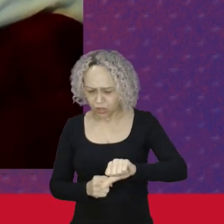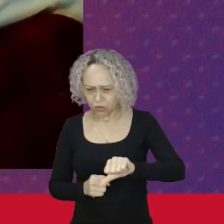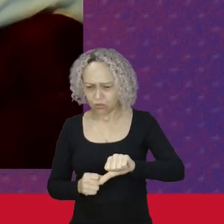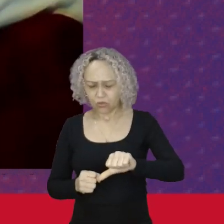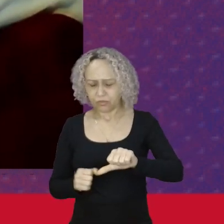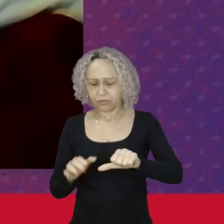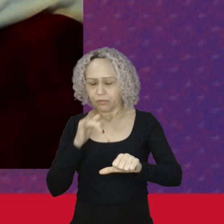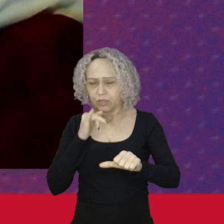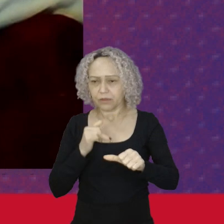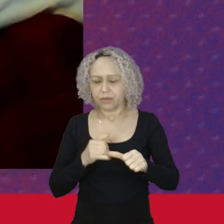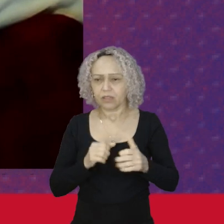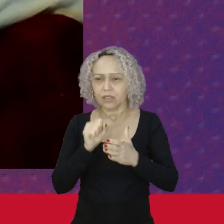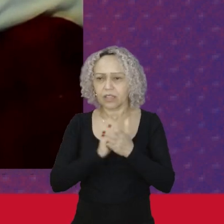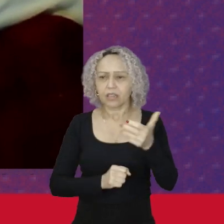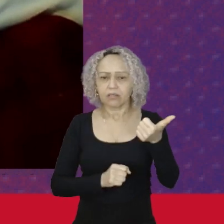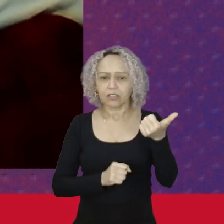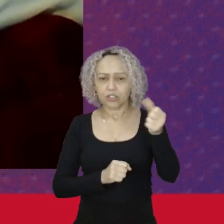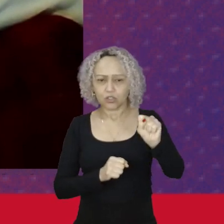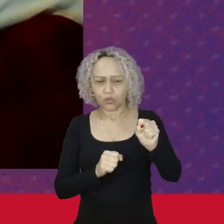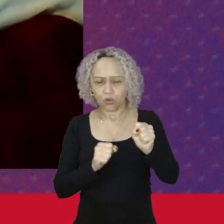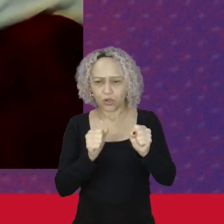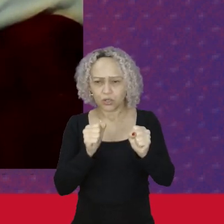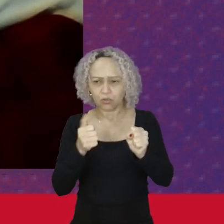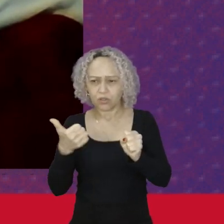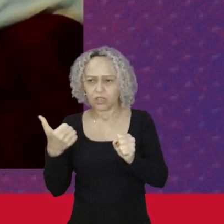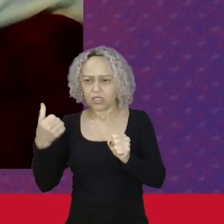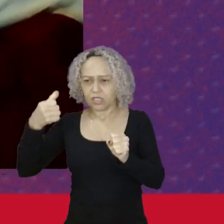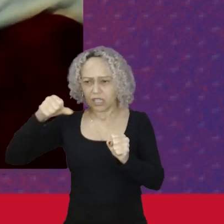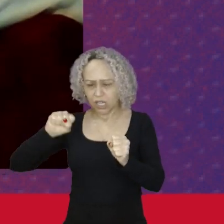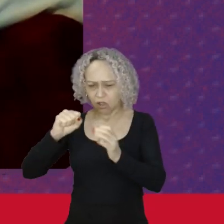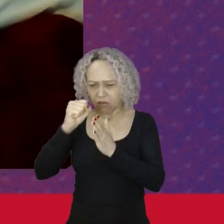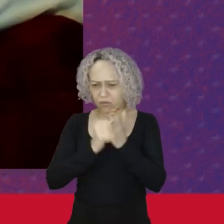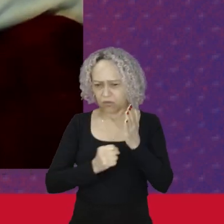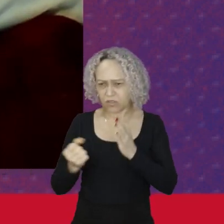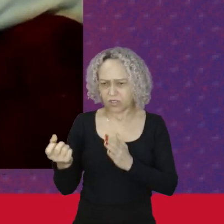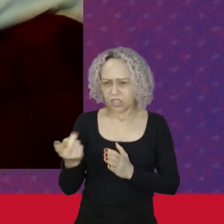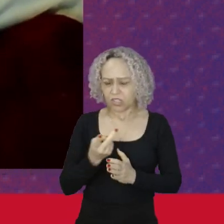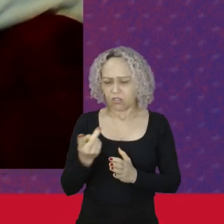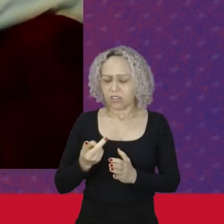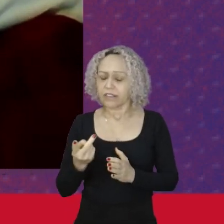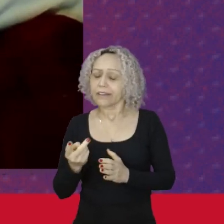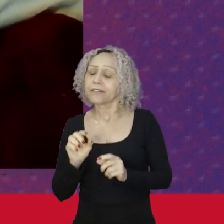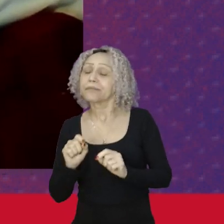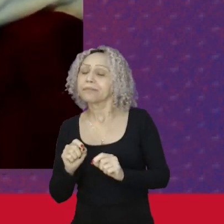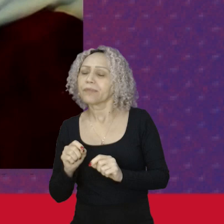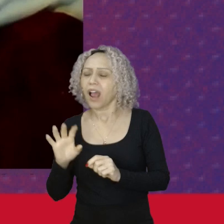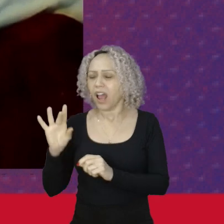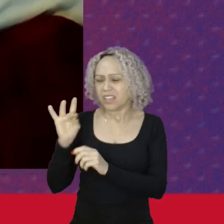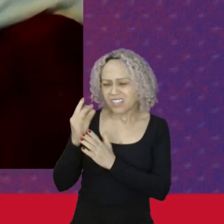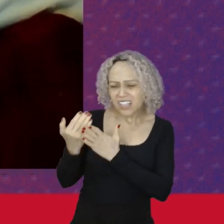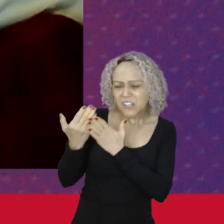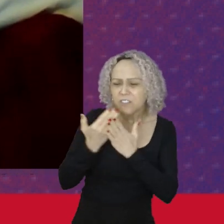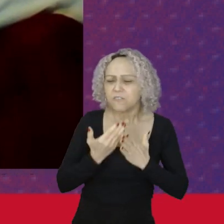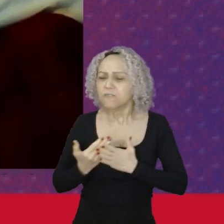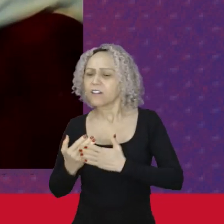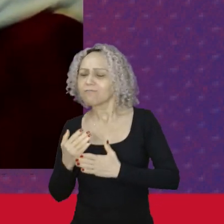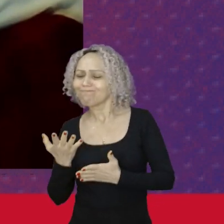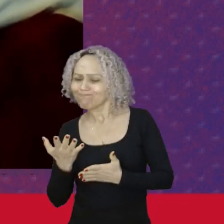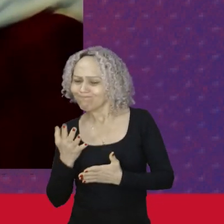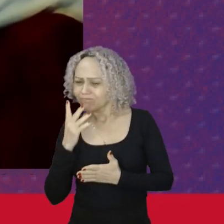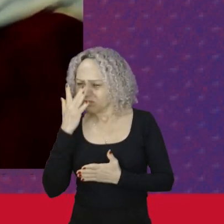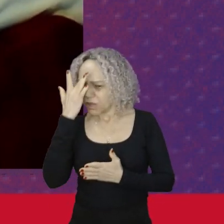né? A ideia de corpo com uma lesão ou uma disfunção orgânica. Então, uma